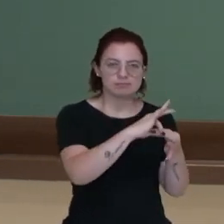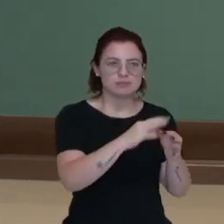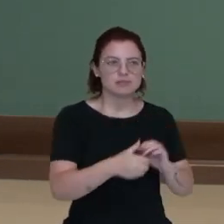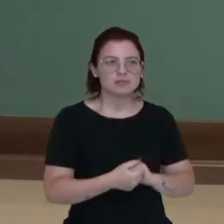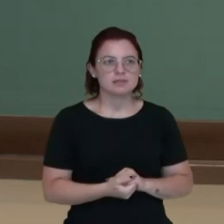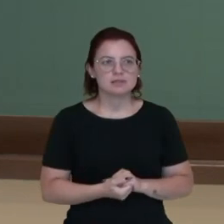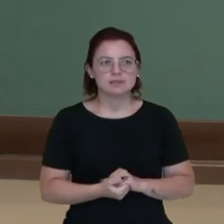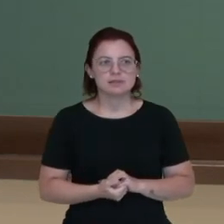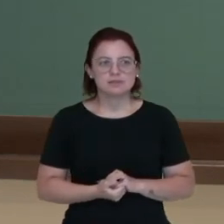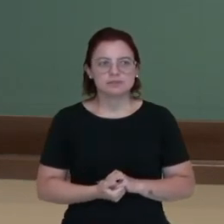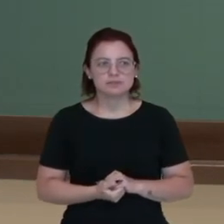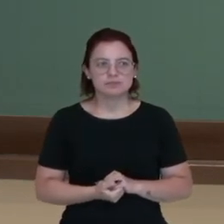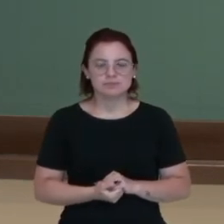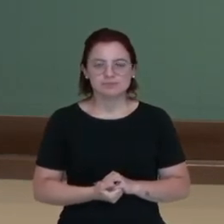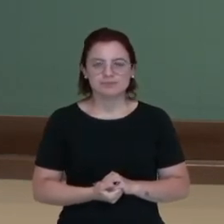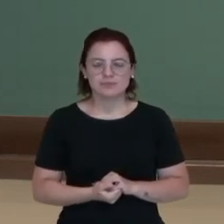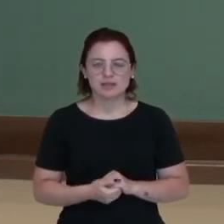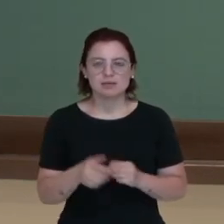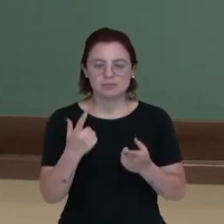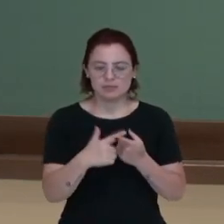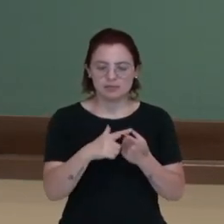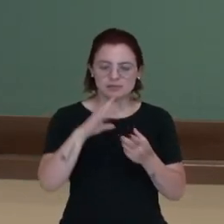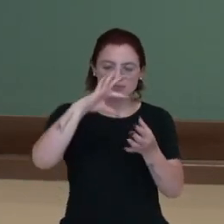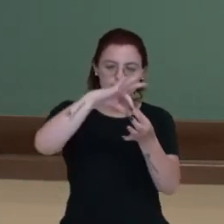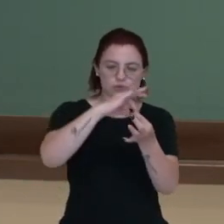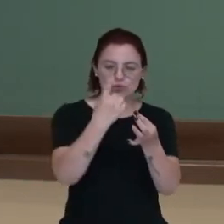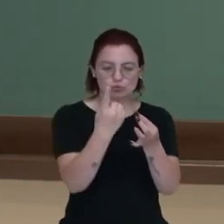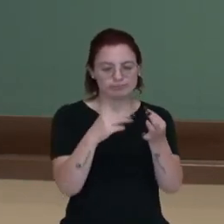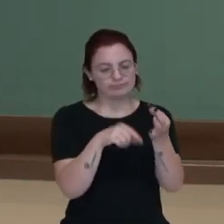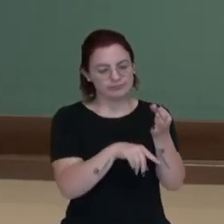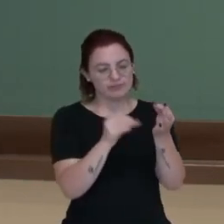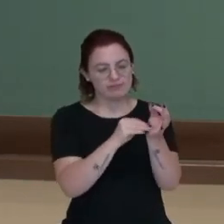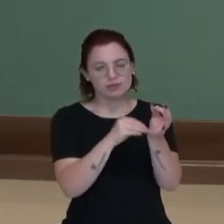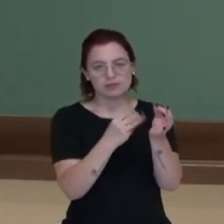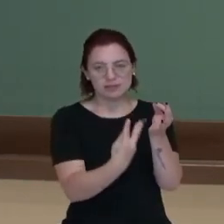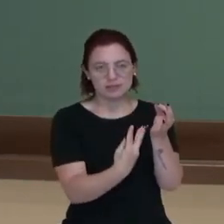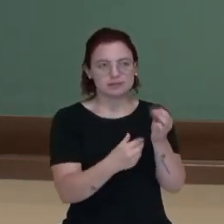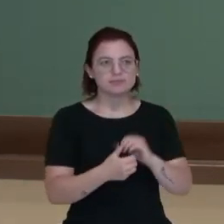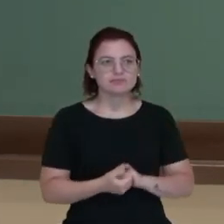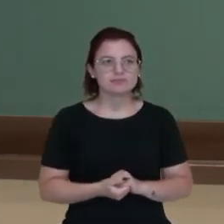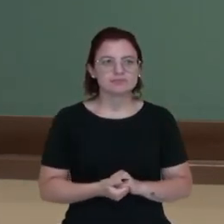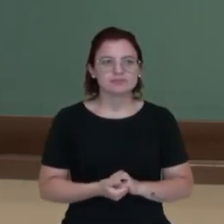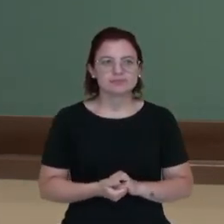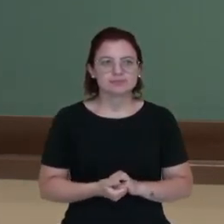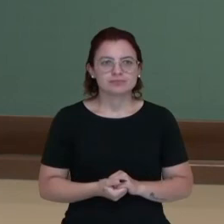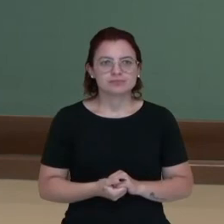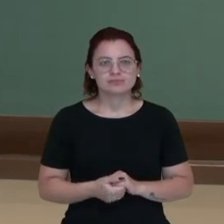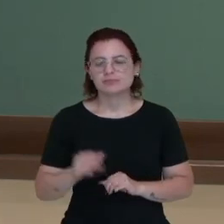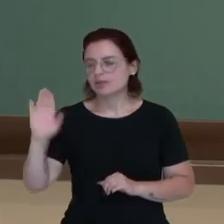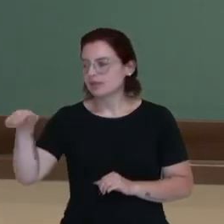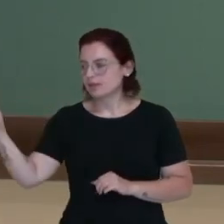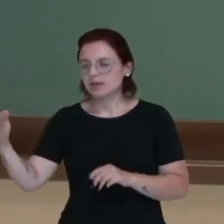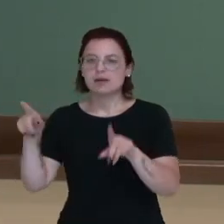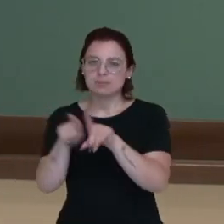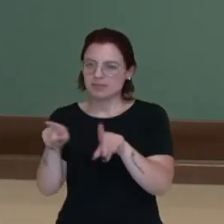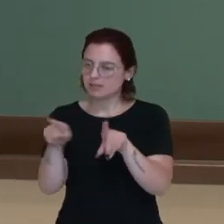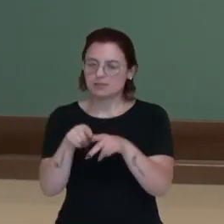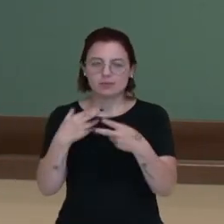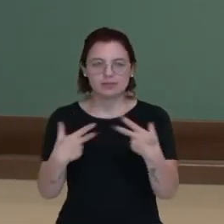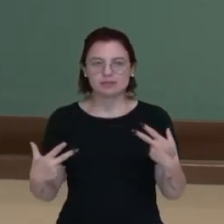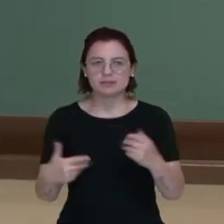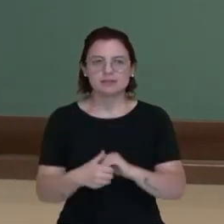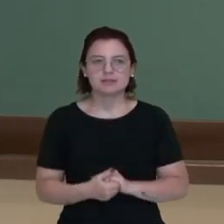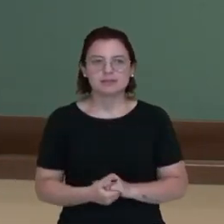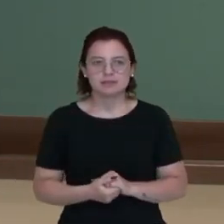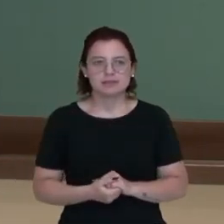faltam três para fechar as quatro valências do carbono. Essa outra extremidade, a mesma